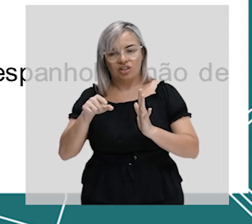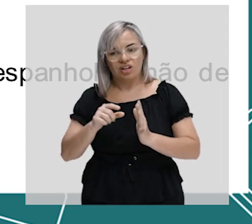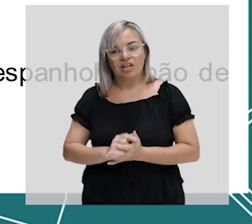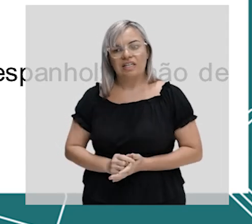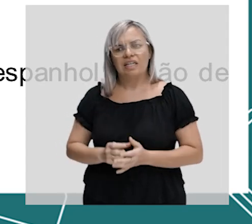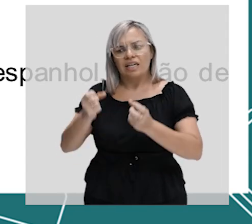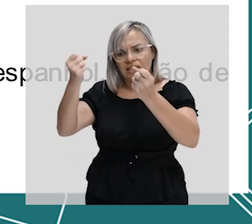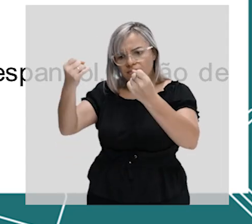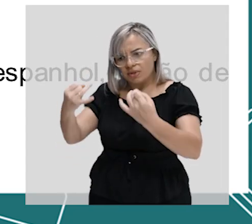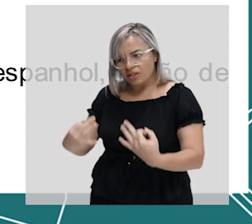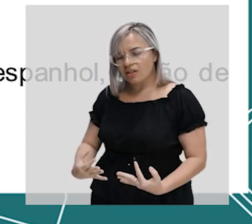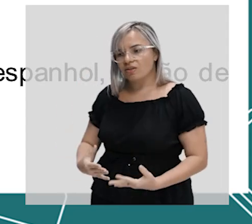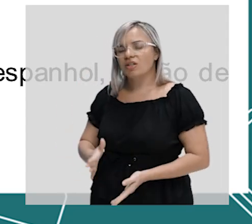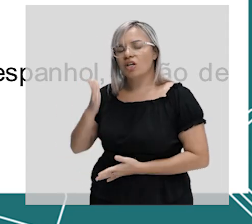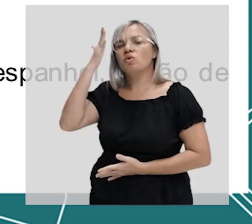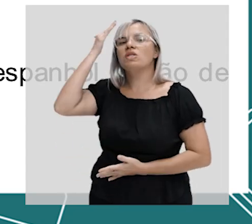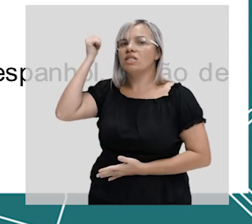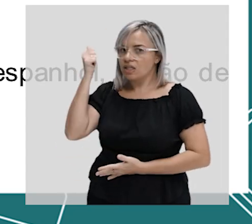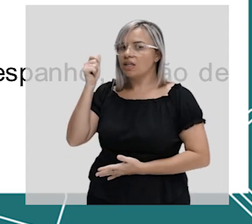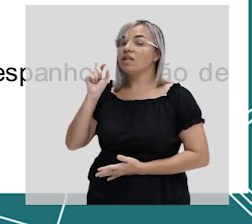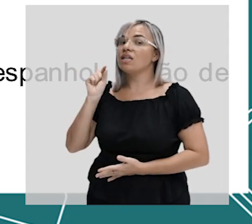professora de uma outra disciplina qualquer.